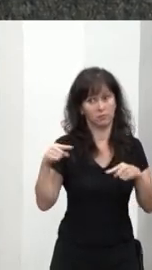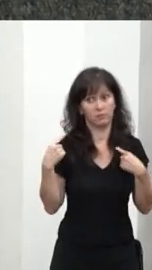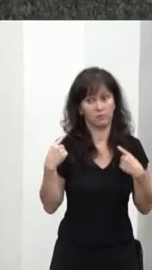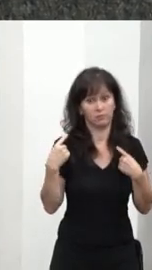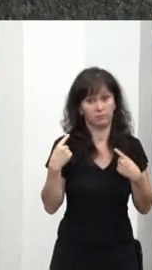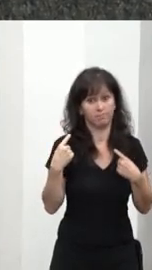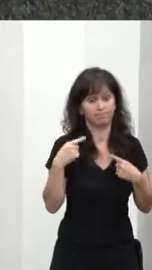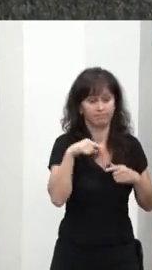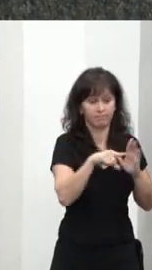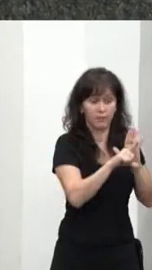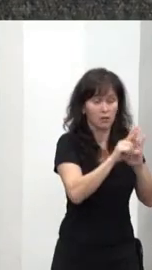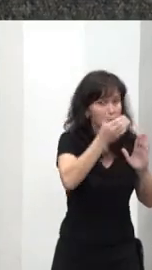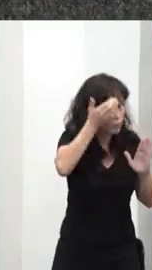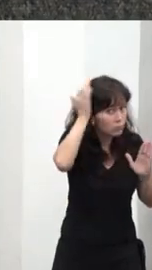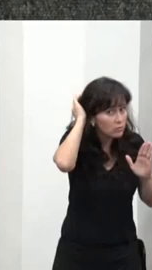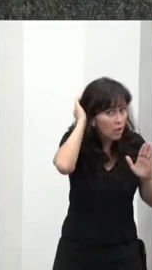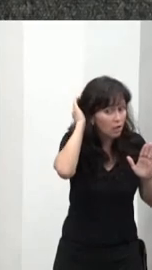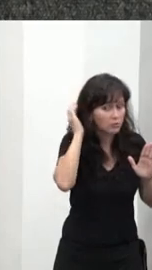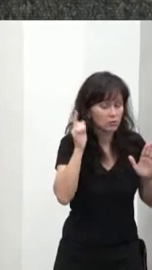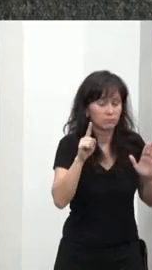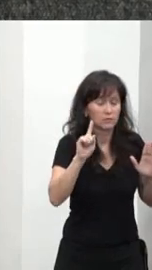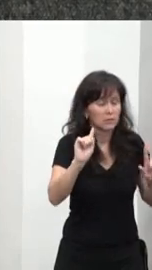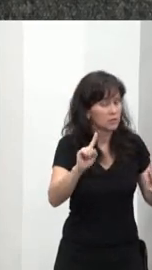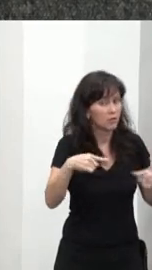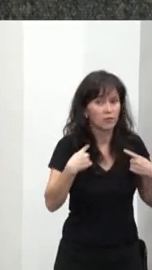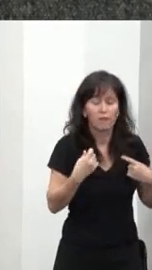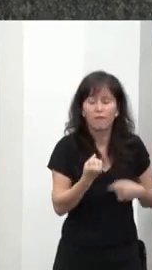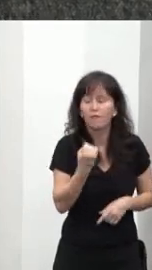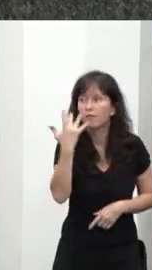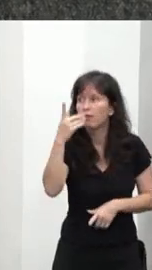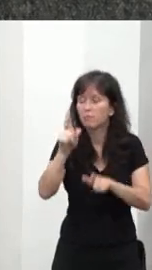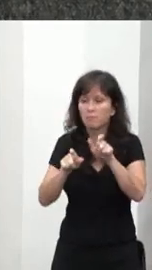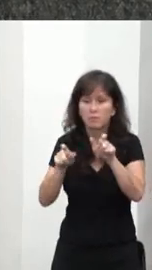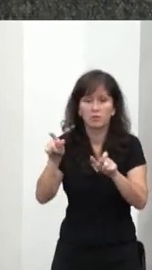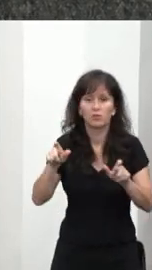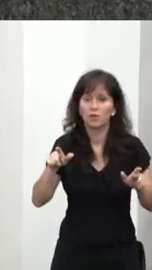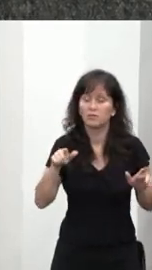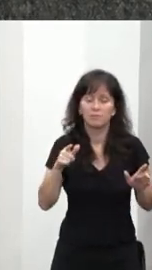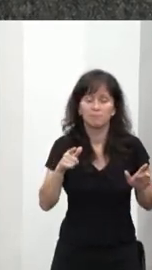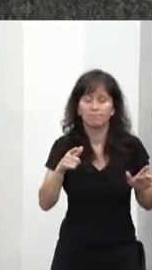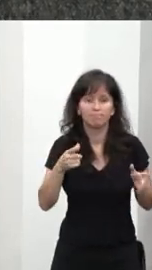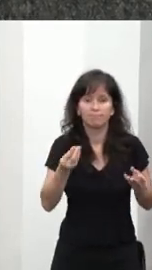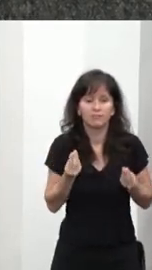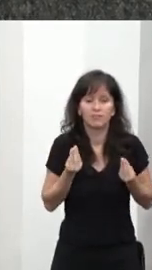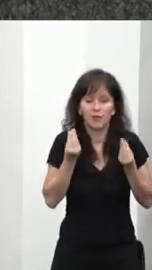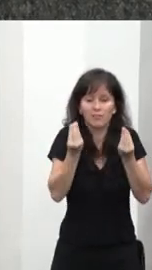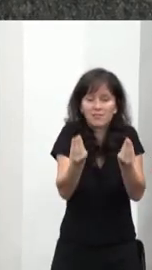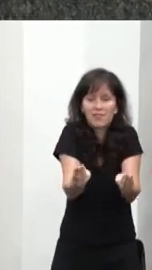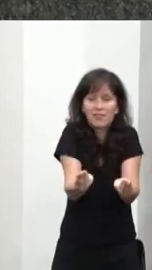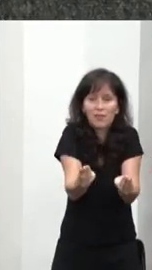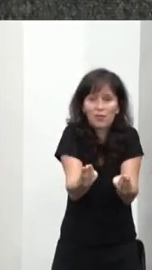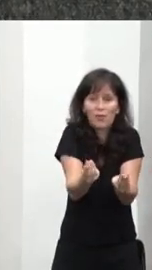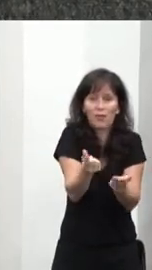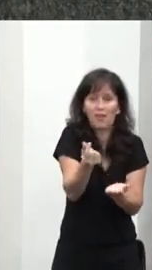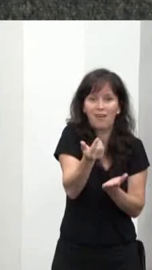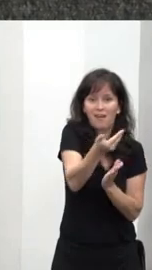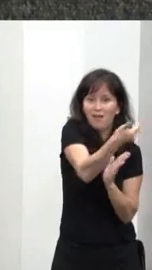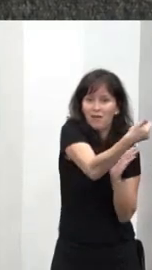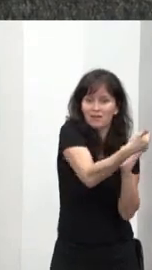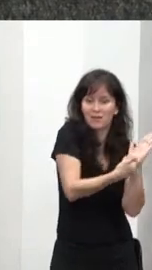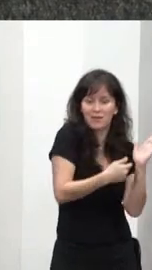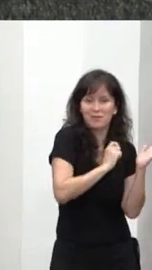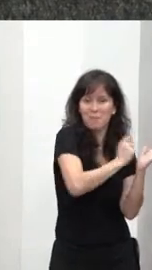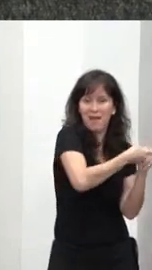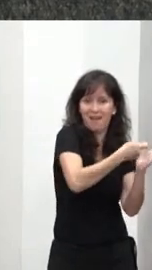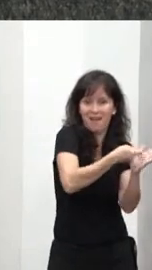um desafio que muita gente não prestou conta da Blank 1 E aí pegou o dinheiro achando que ia ser tranquilo para